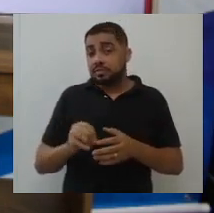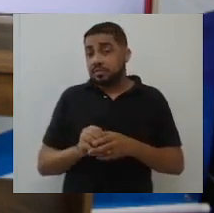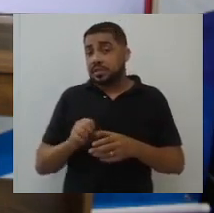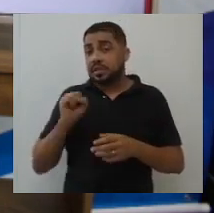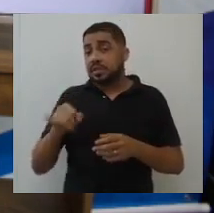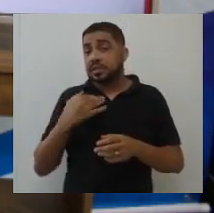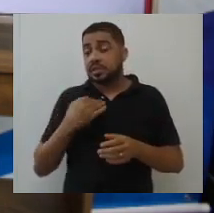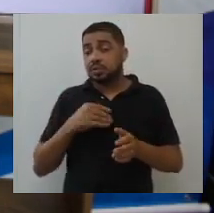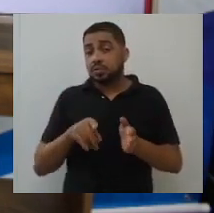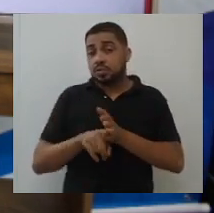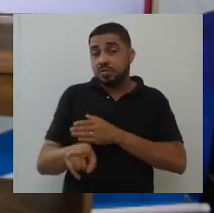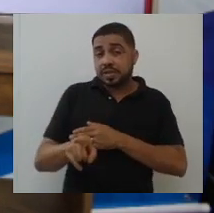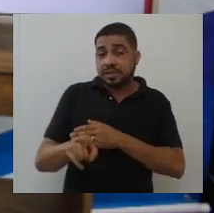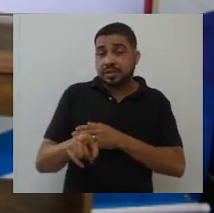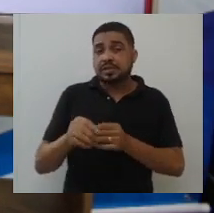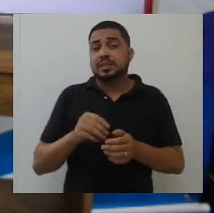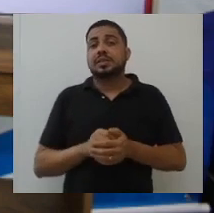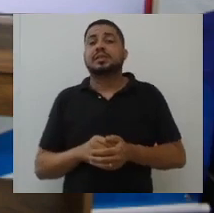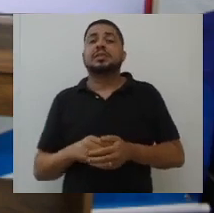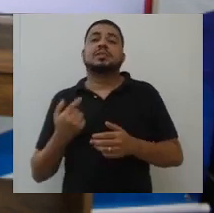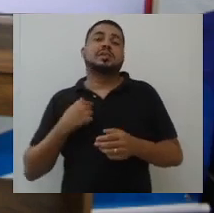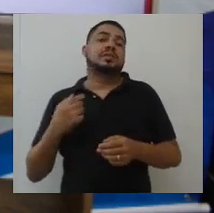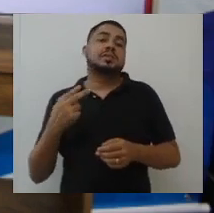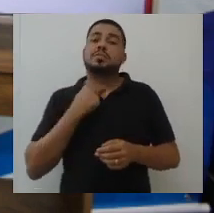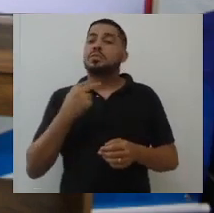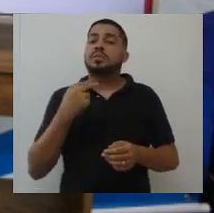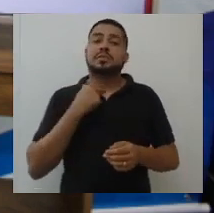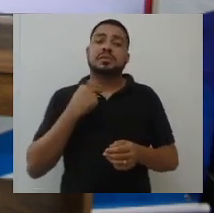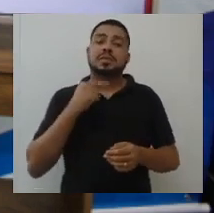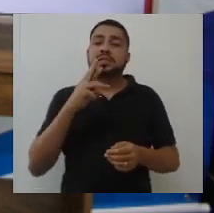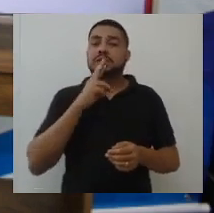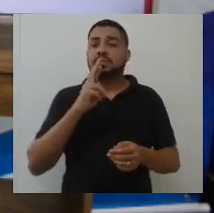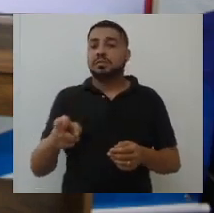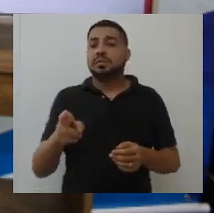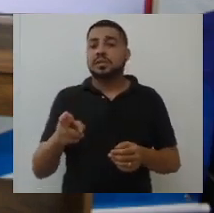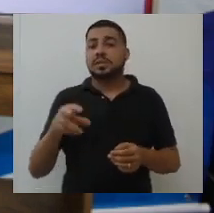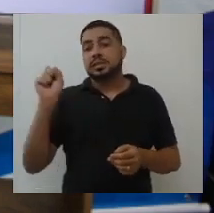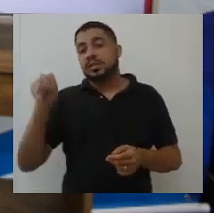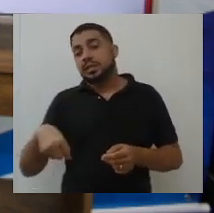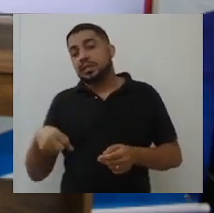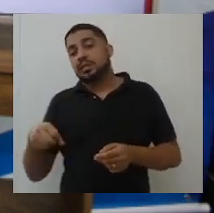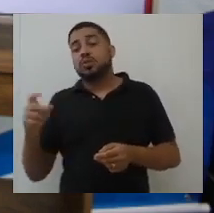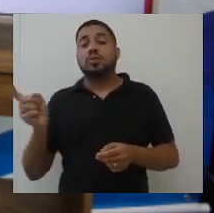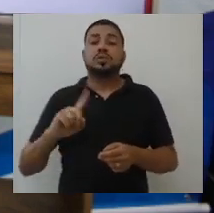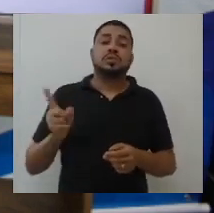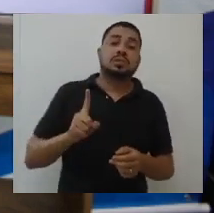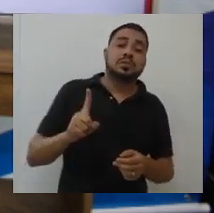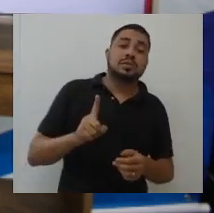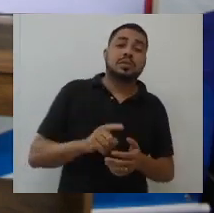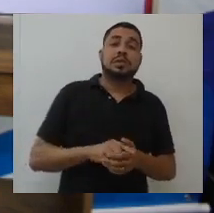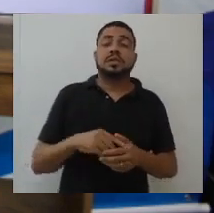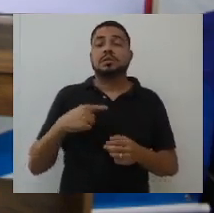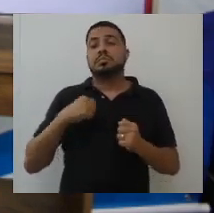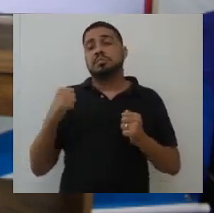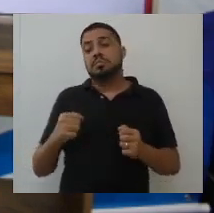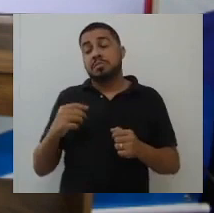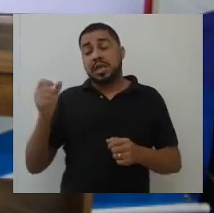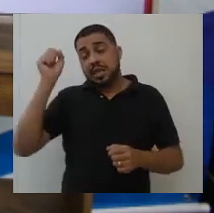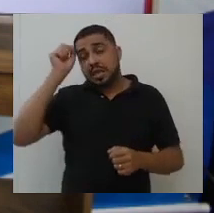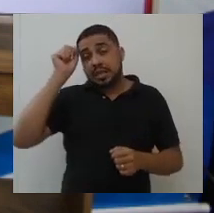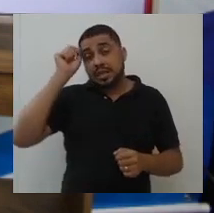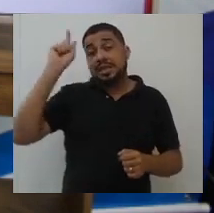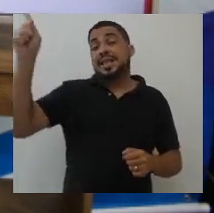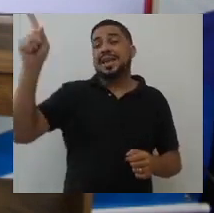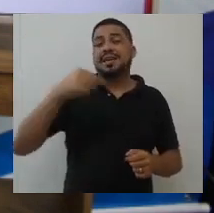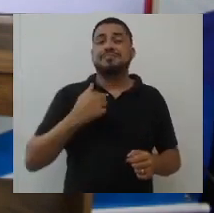pergunta começa com W8 question, eu não posso responder somente sim ou não. W8 question passa uma ideia. E aí a